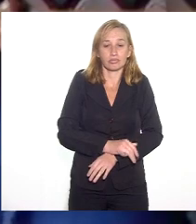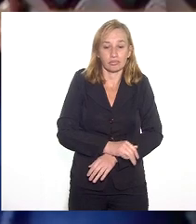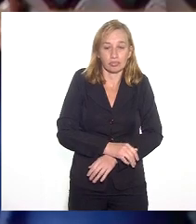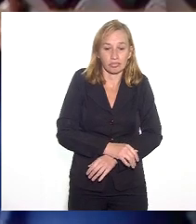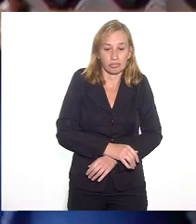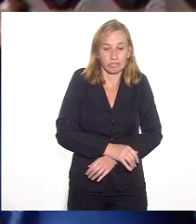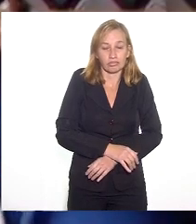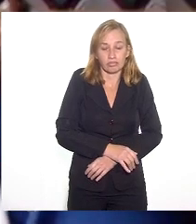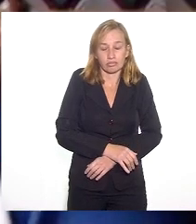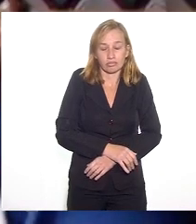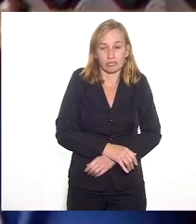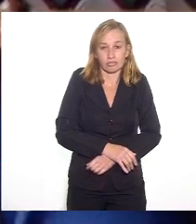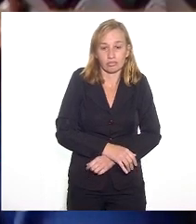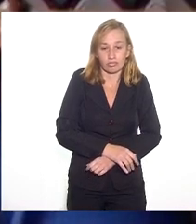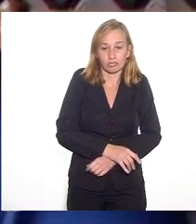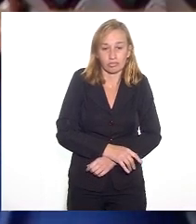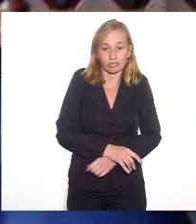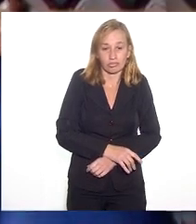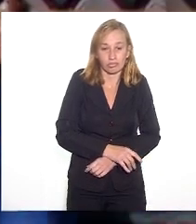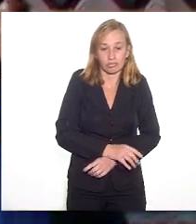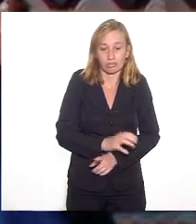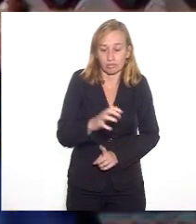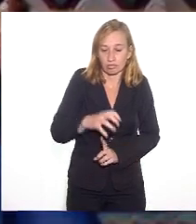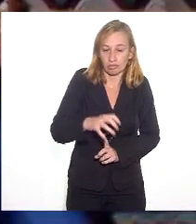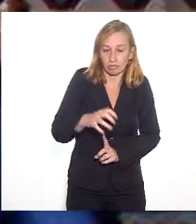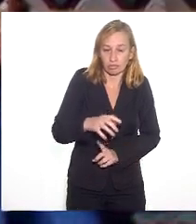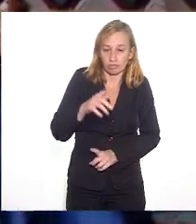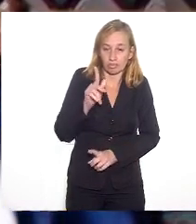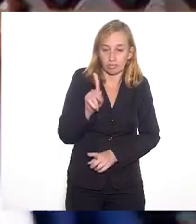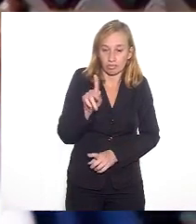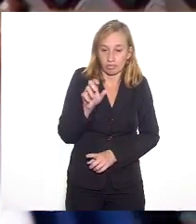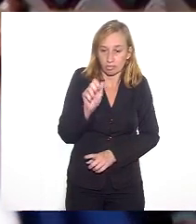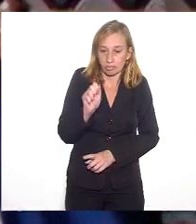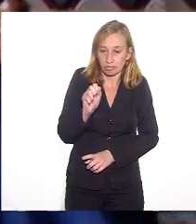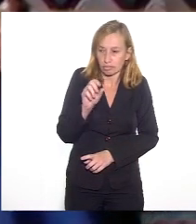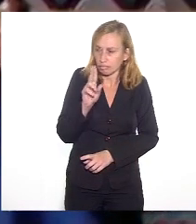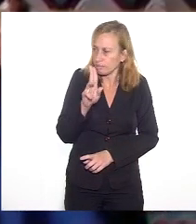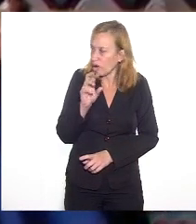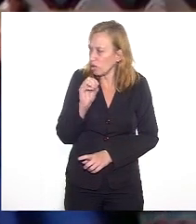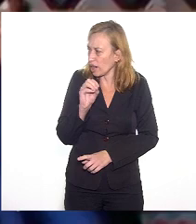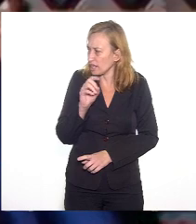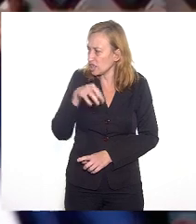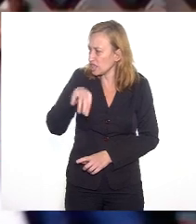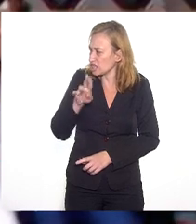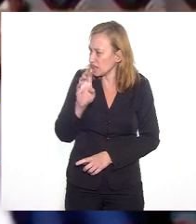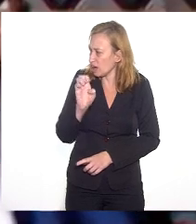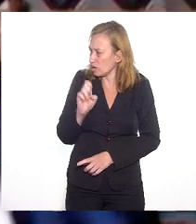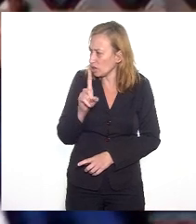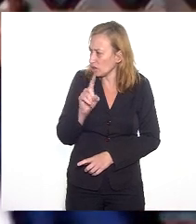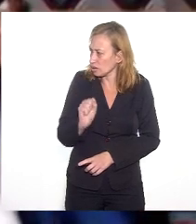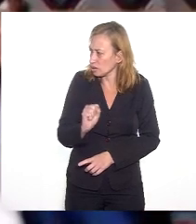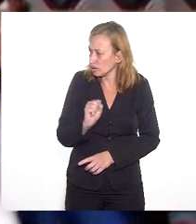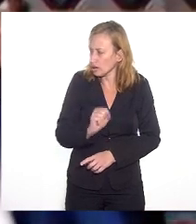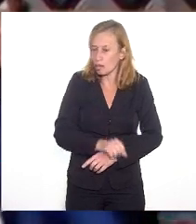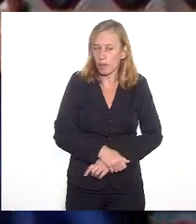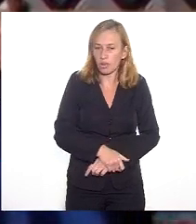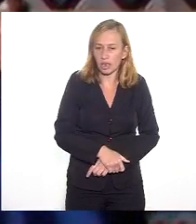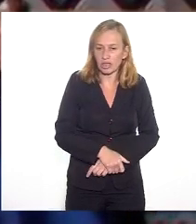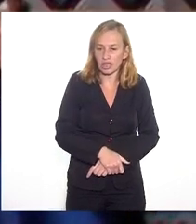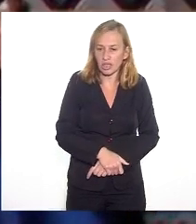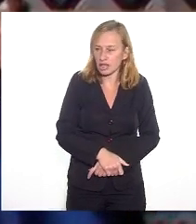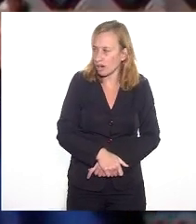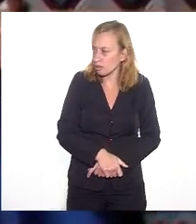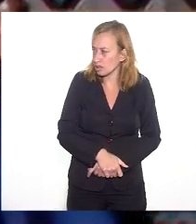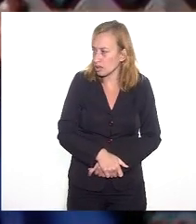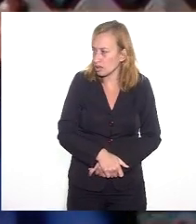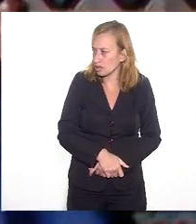perversa dinâmica que Paulo Guedes impõe ao Estado do Rio de Janeiro, forçando, né, entre outras coisas, a venda da SEDAE,